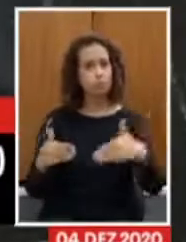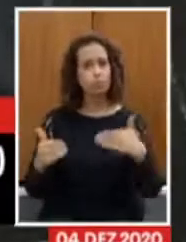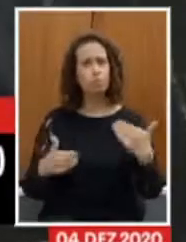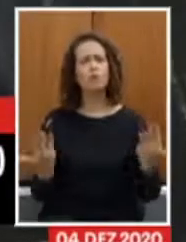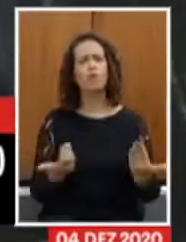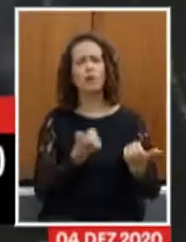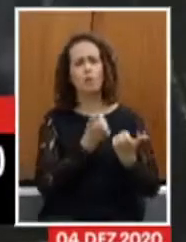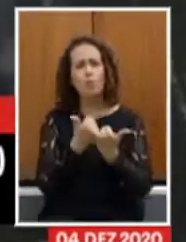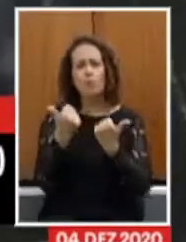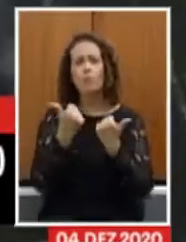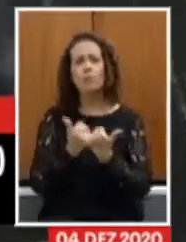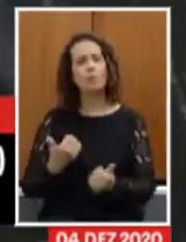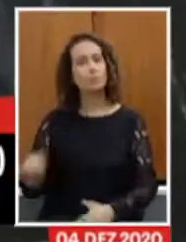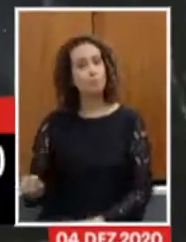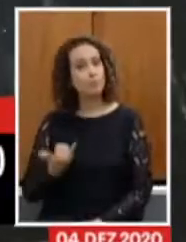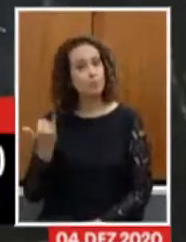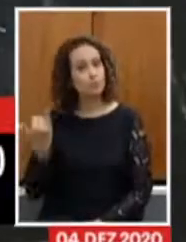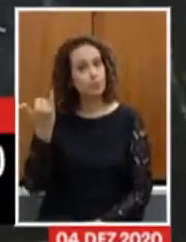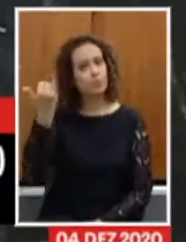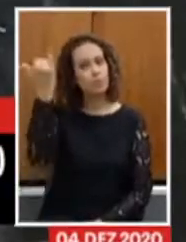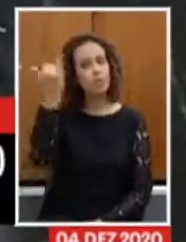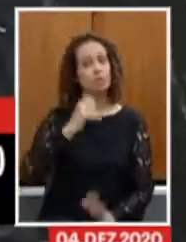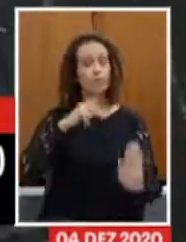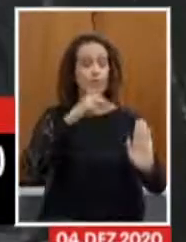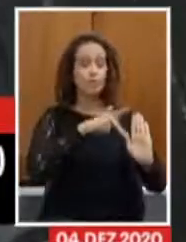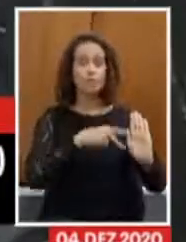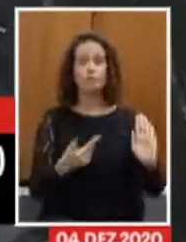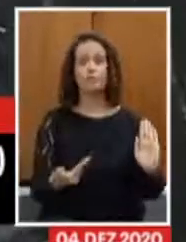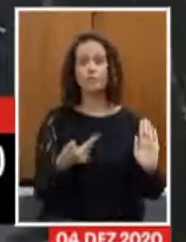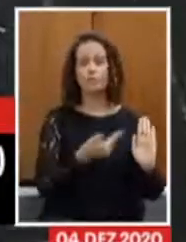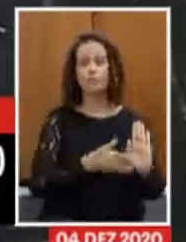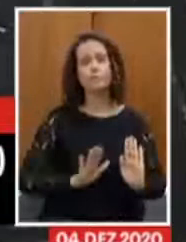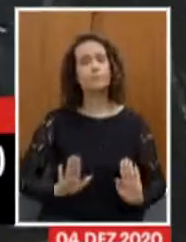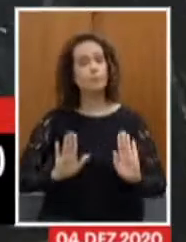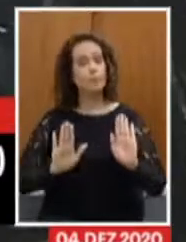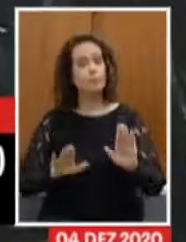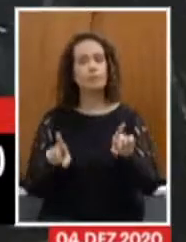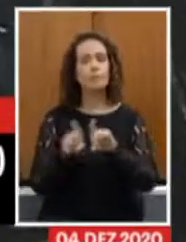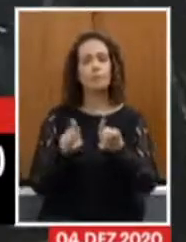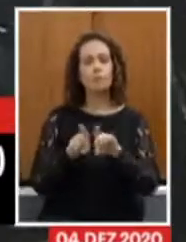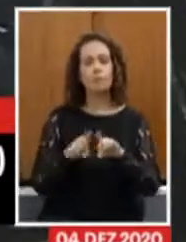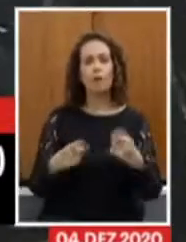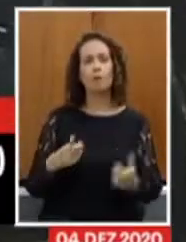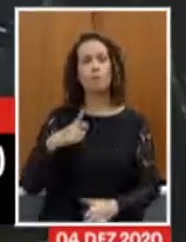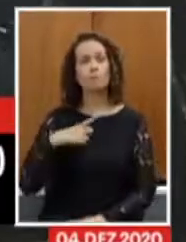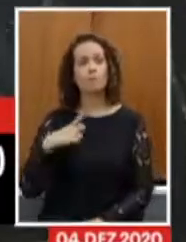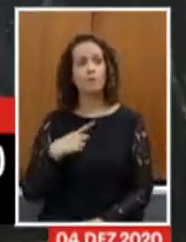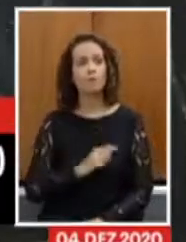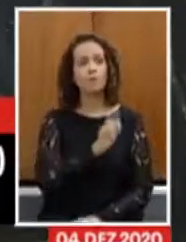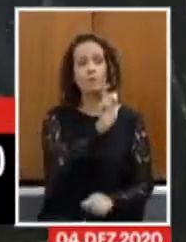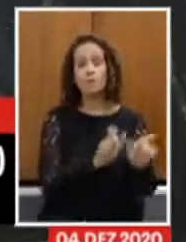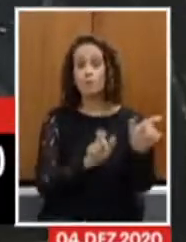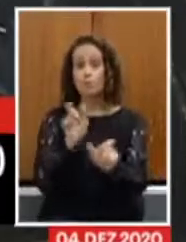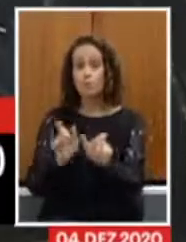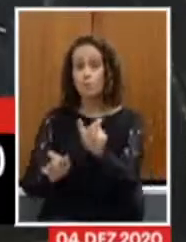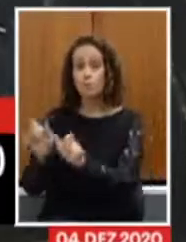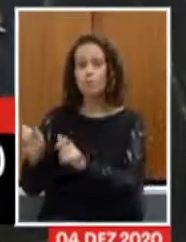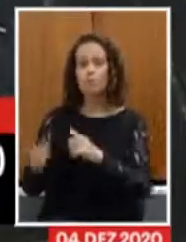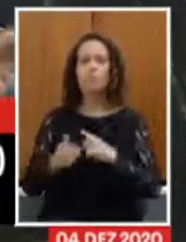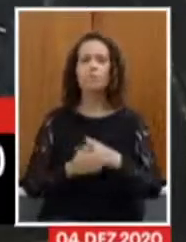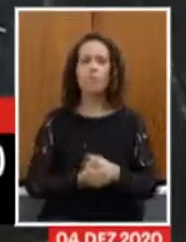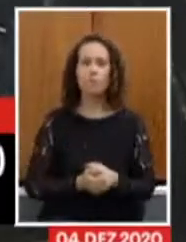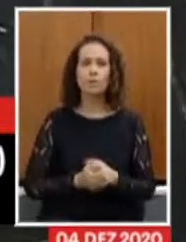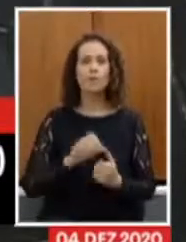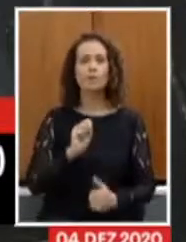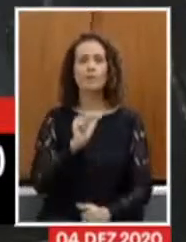contribuições importantíssimas a este projeto. Mas também tivemos a participação ativa do pessoal da São